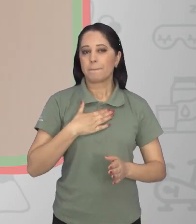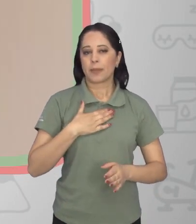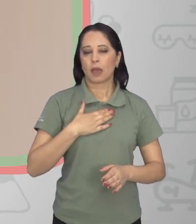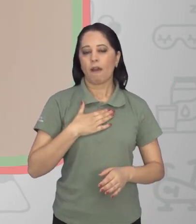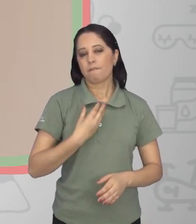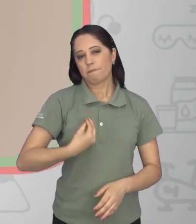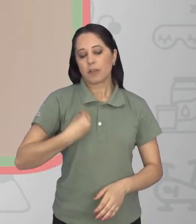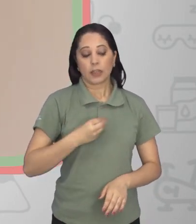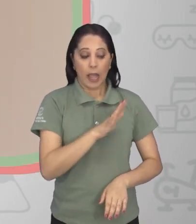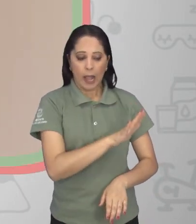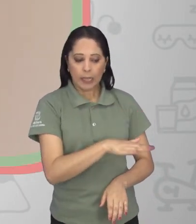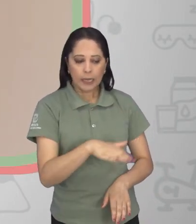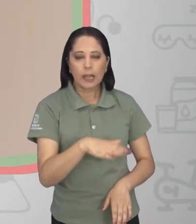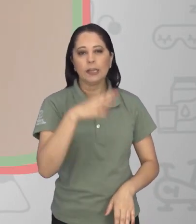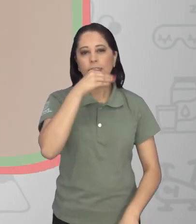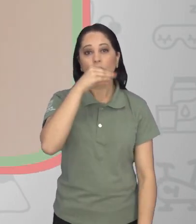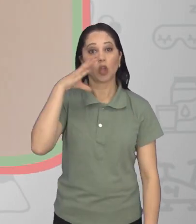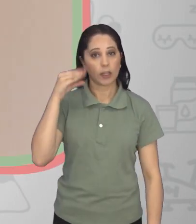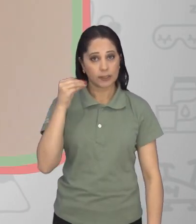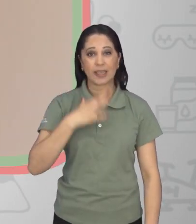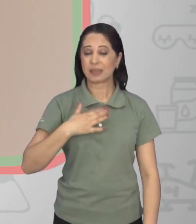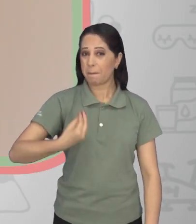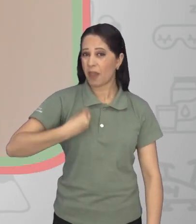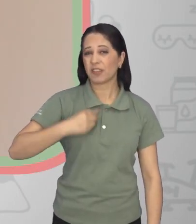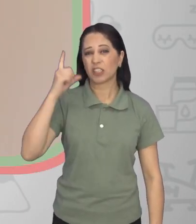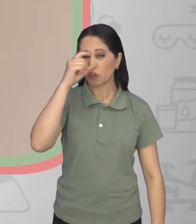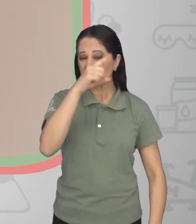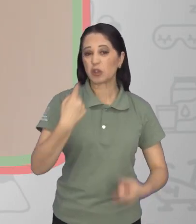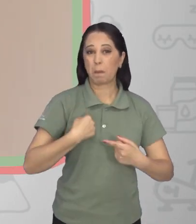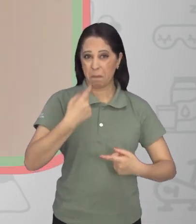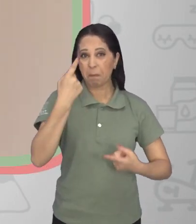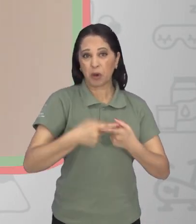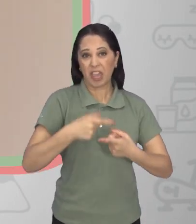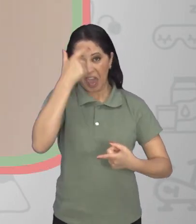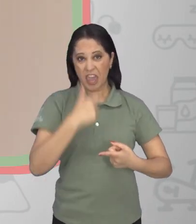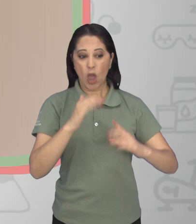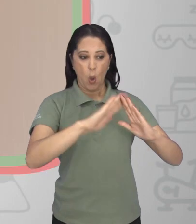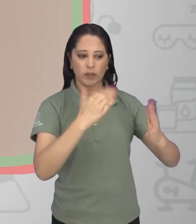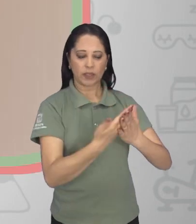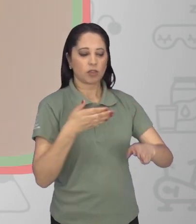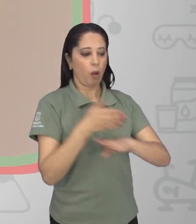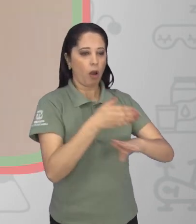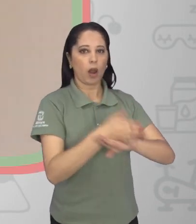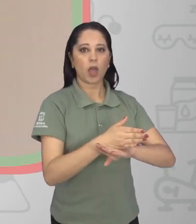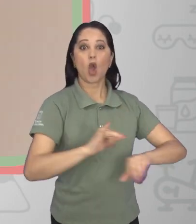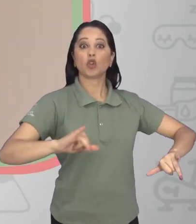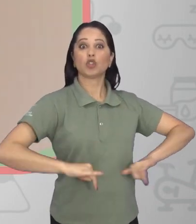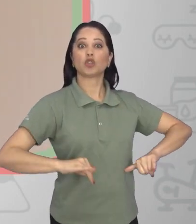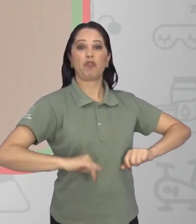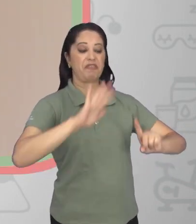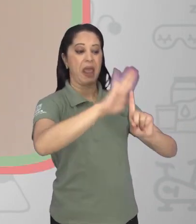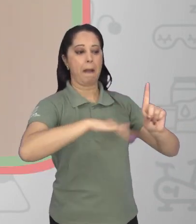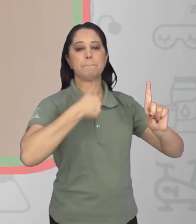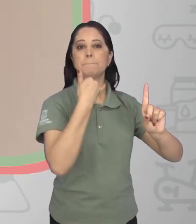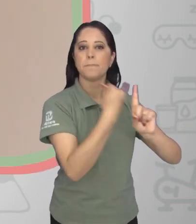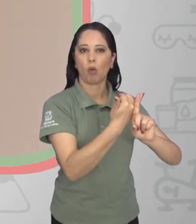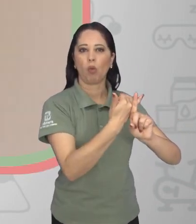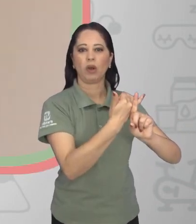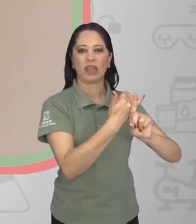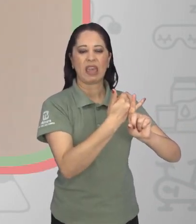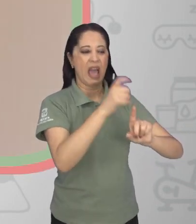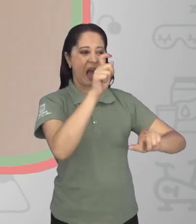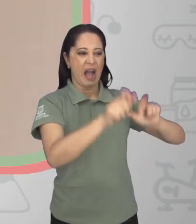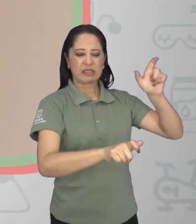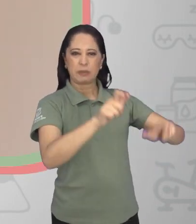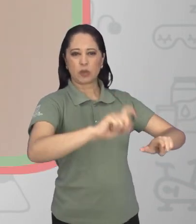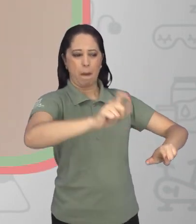para minha família, a minha fase de infância e adolescência, né? Na infância, inclusive na escola, eu sofria muito bullying, né?